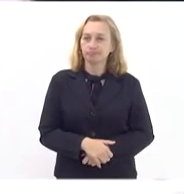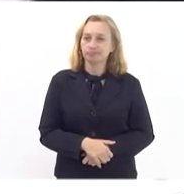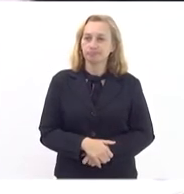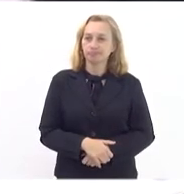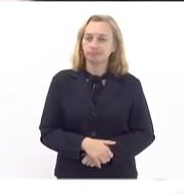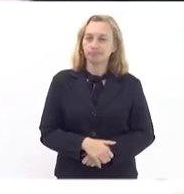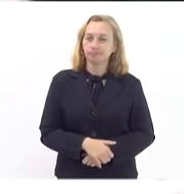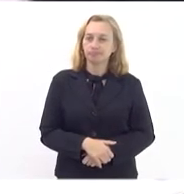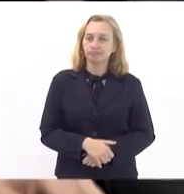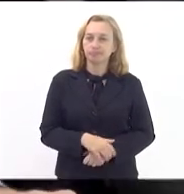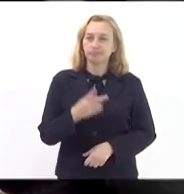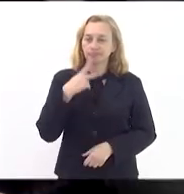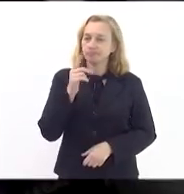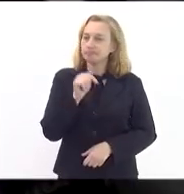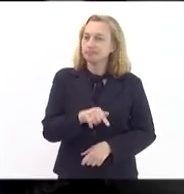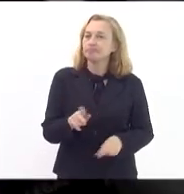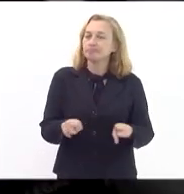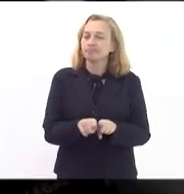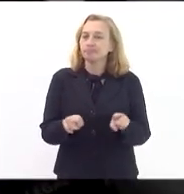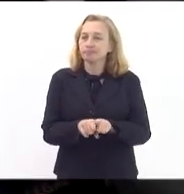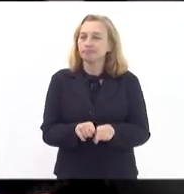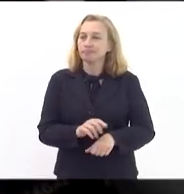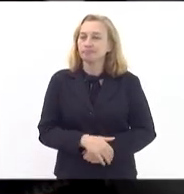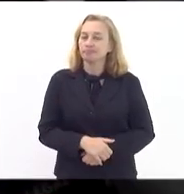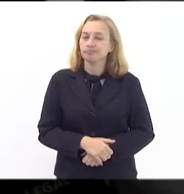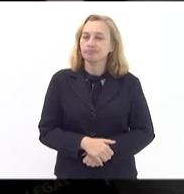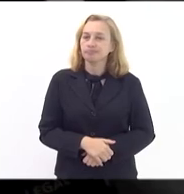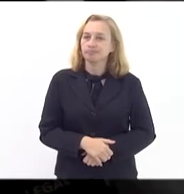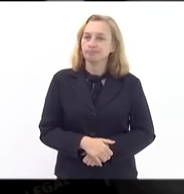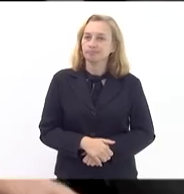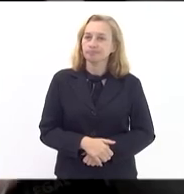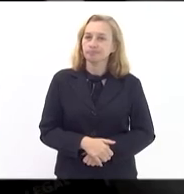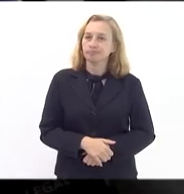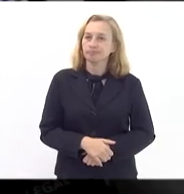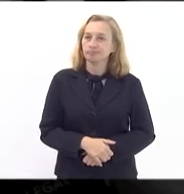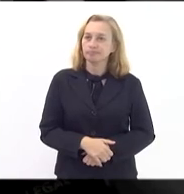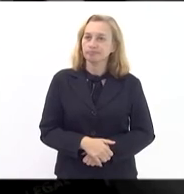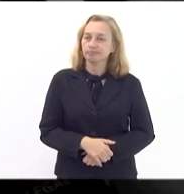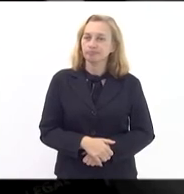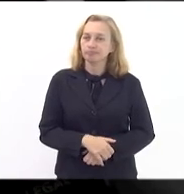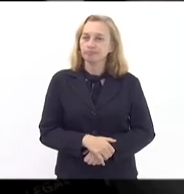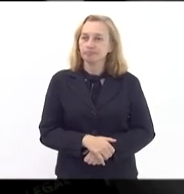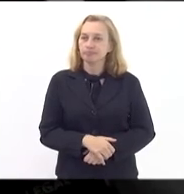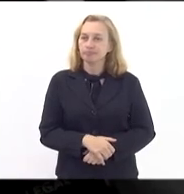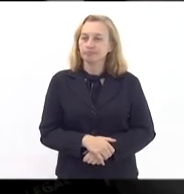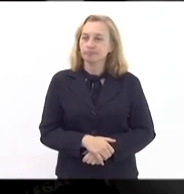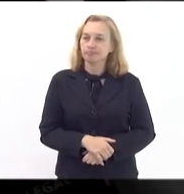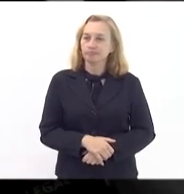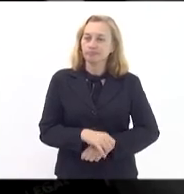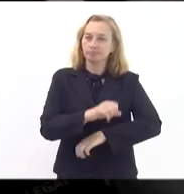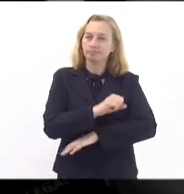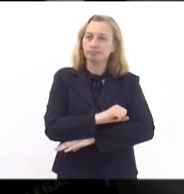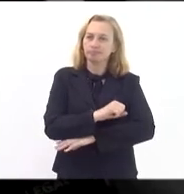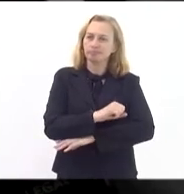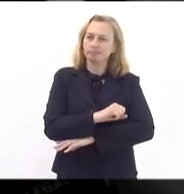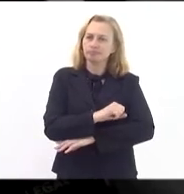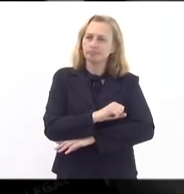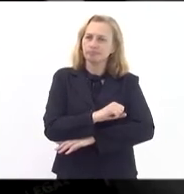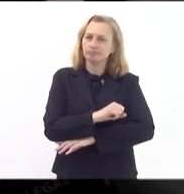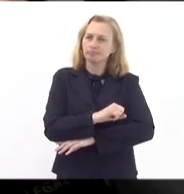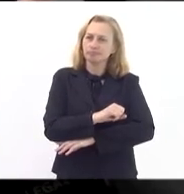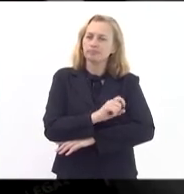nós usamos foi falado aqui também na questão da questão da janela né da do efeito da janela